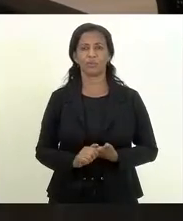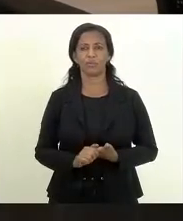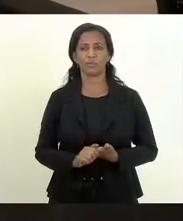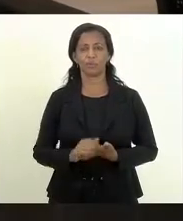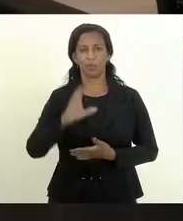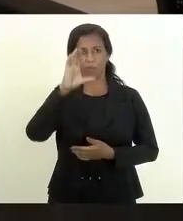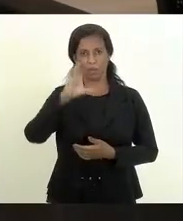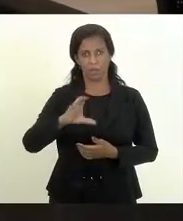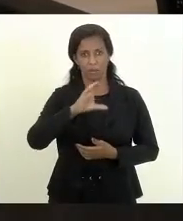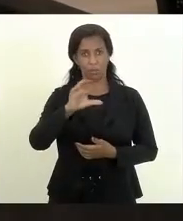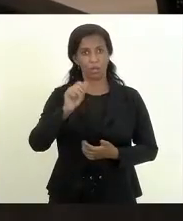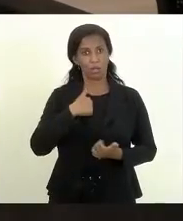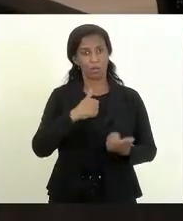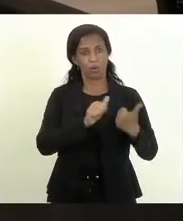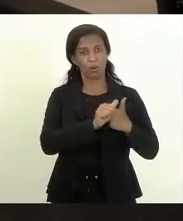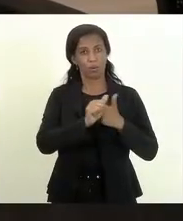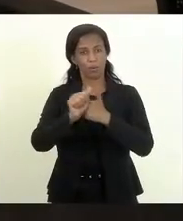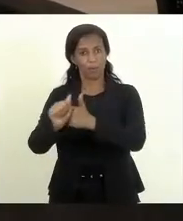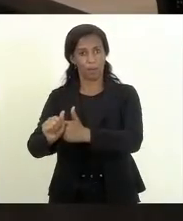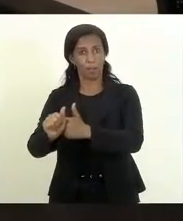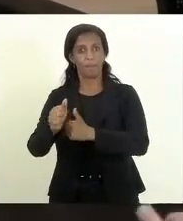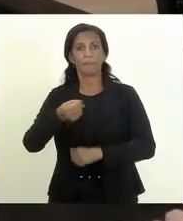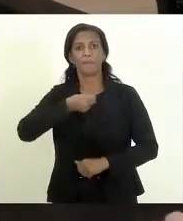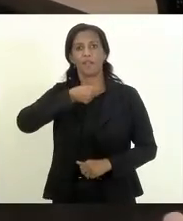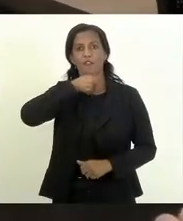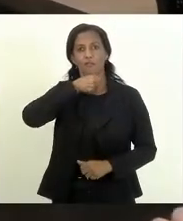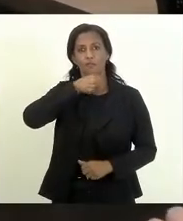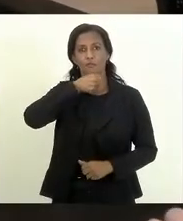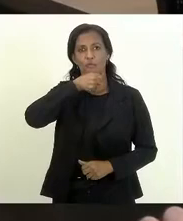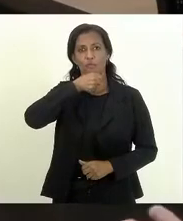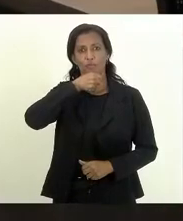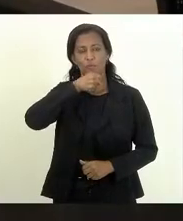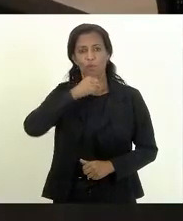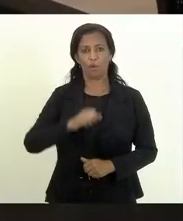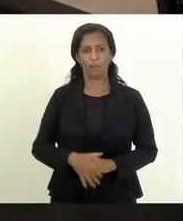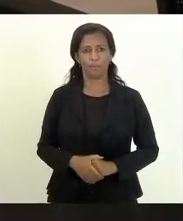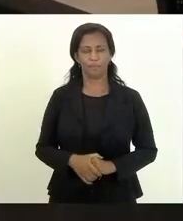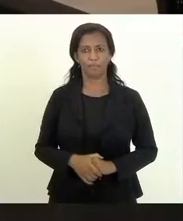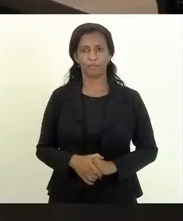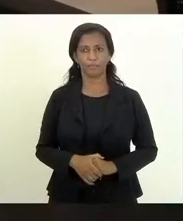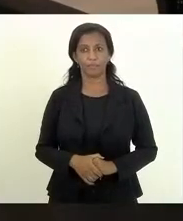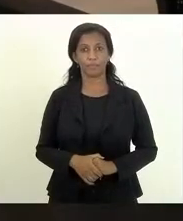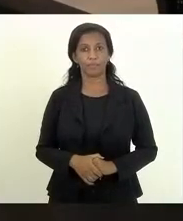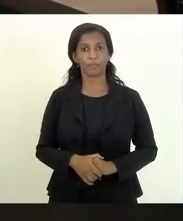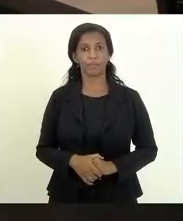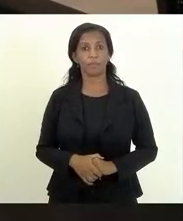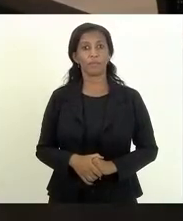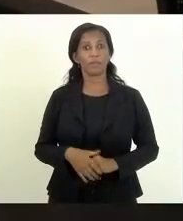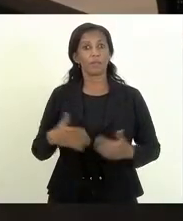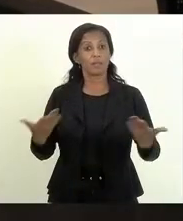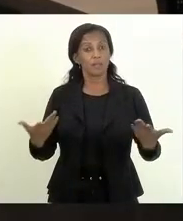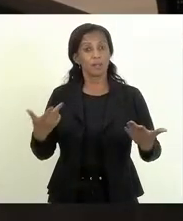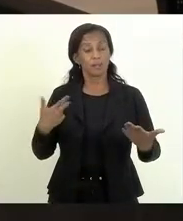eu acompanhei muitas vezes a minha avó, por isso me lembrei da deputada Marta, quando